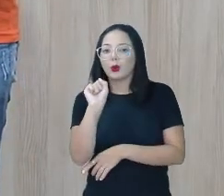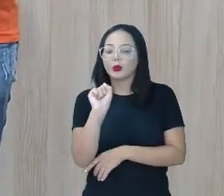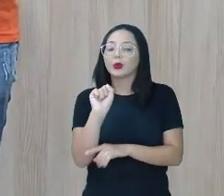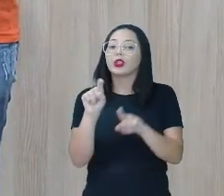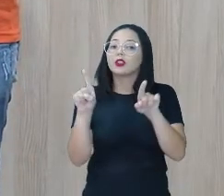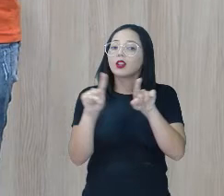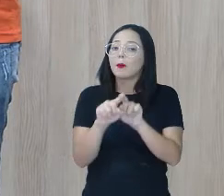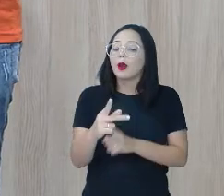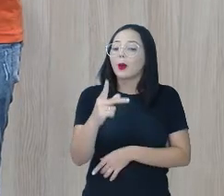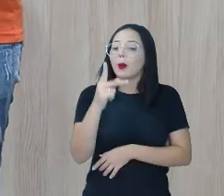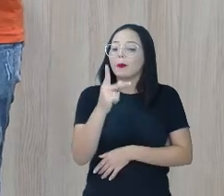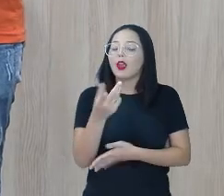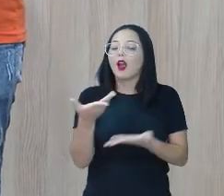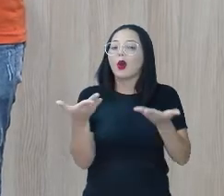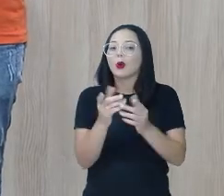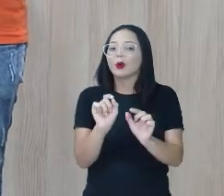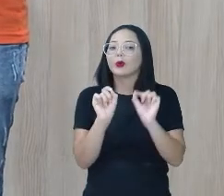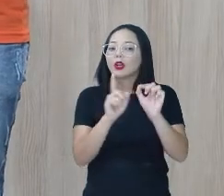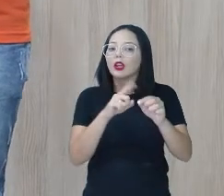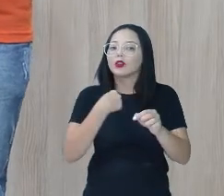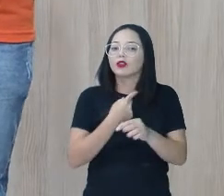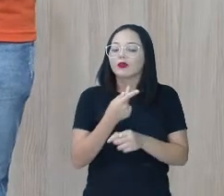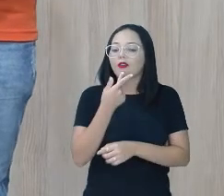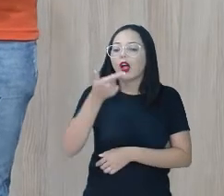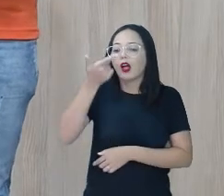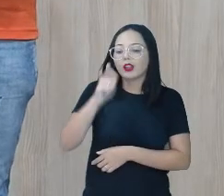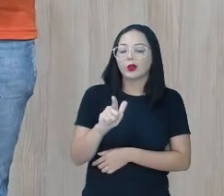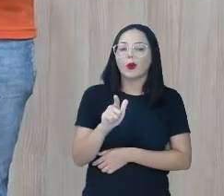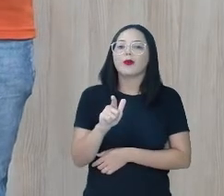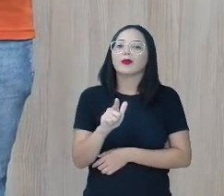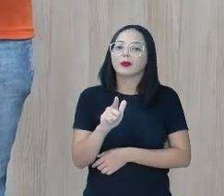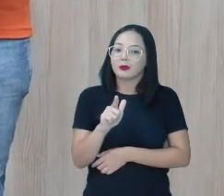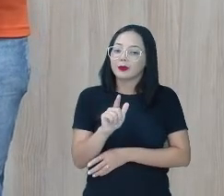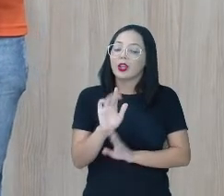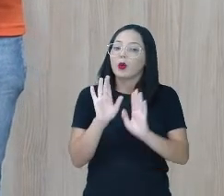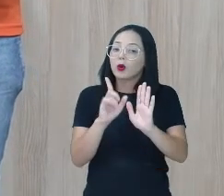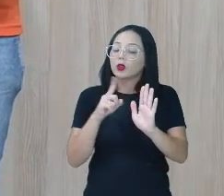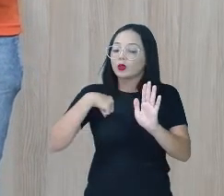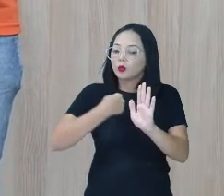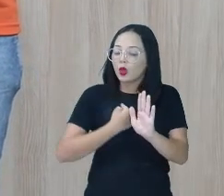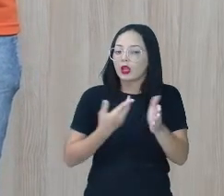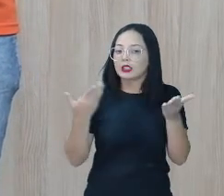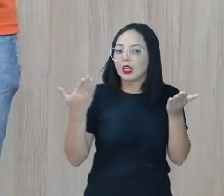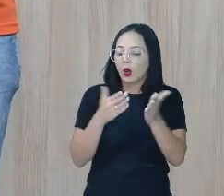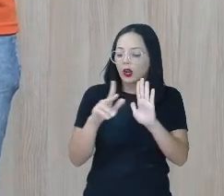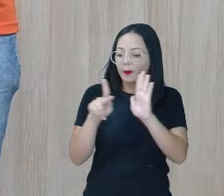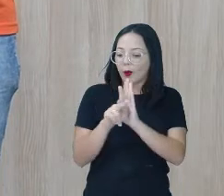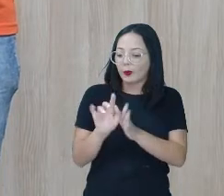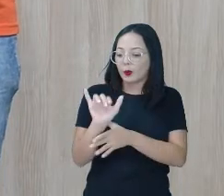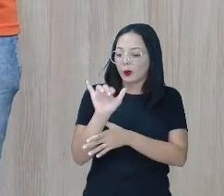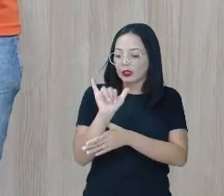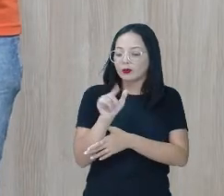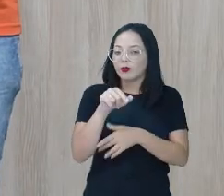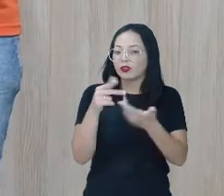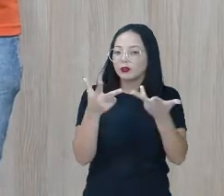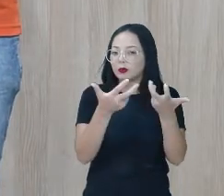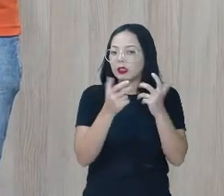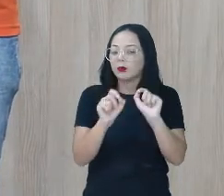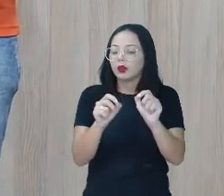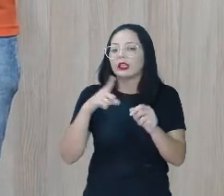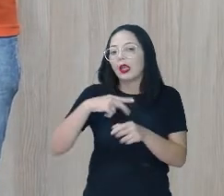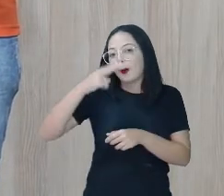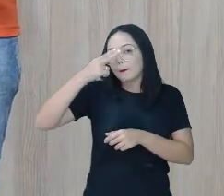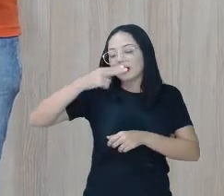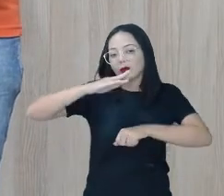e o P a gente vai repetir, certo? Quando a gente vai aí para o Y, pode notar que a gente tem a